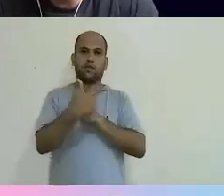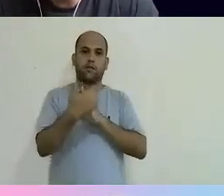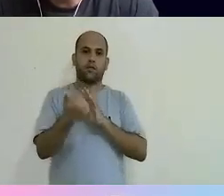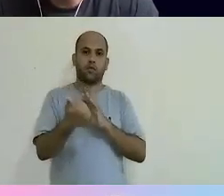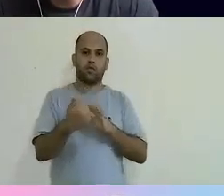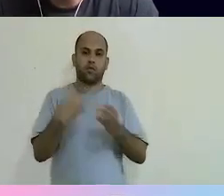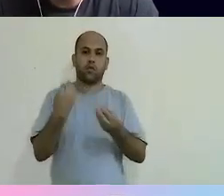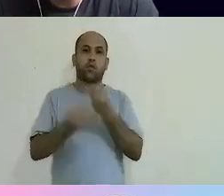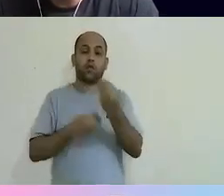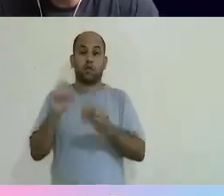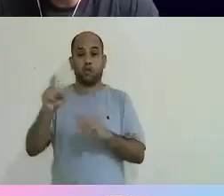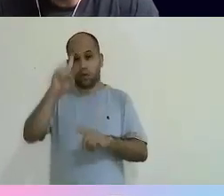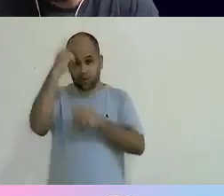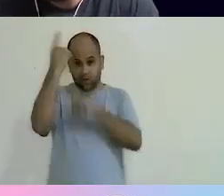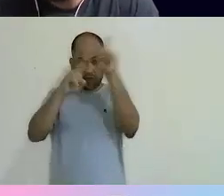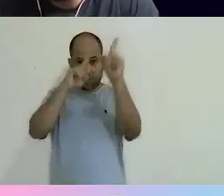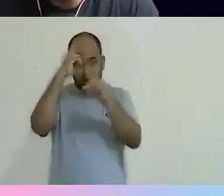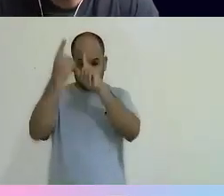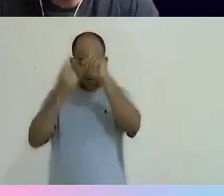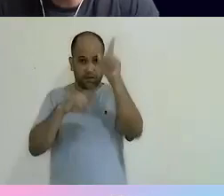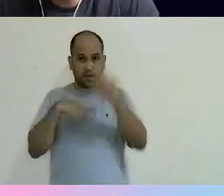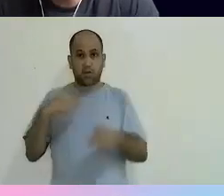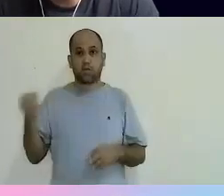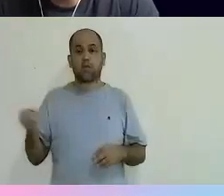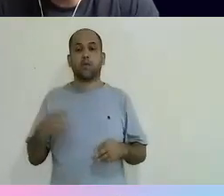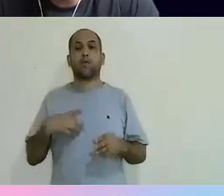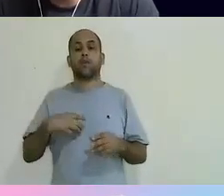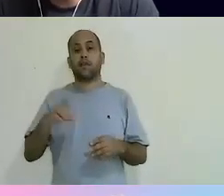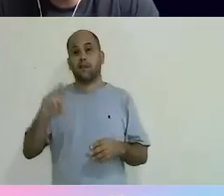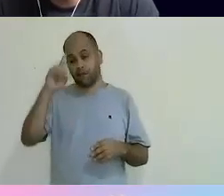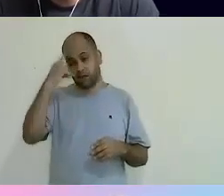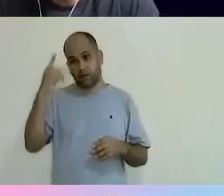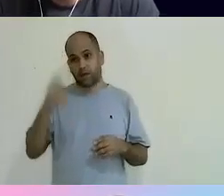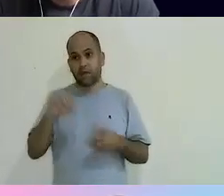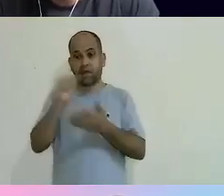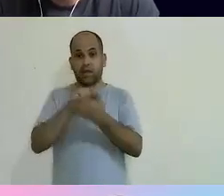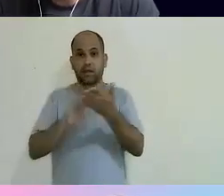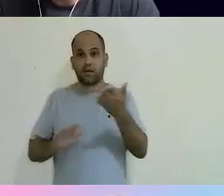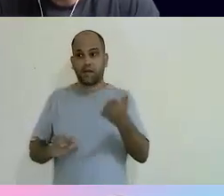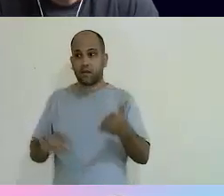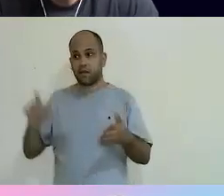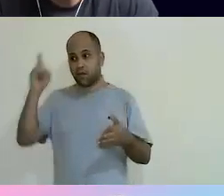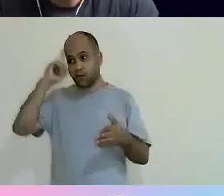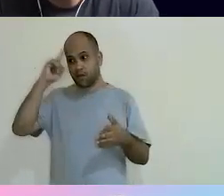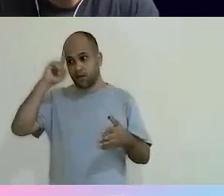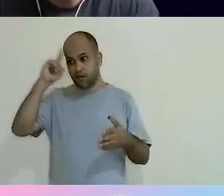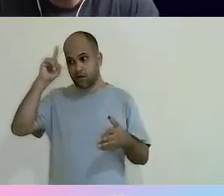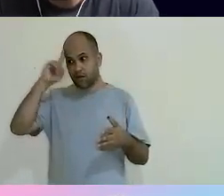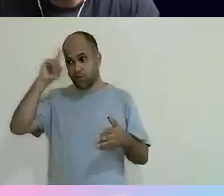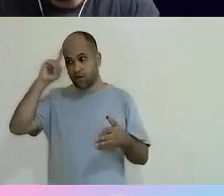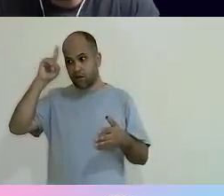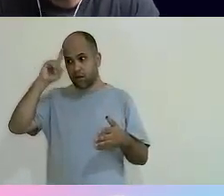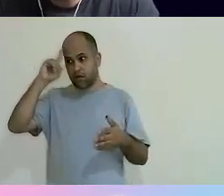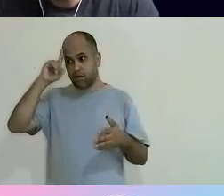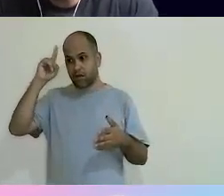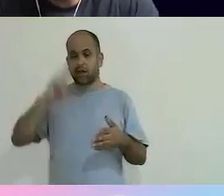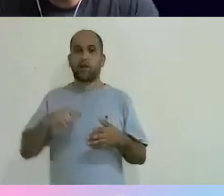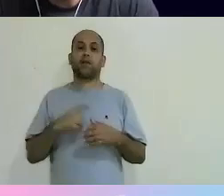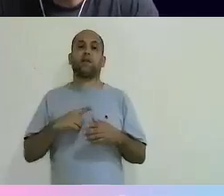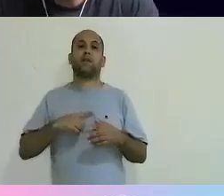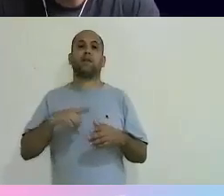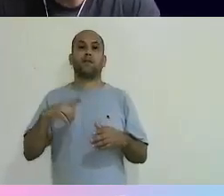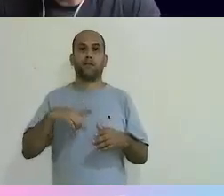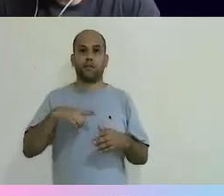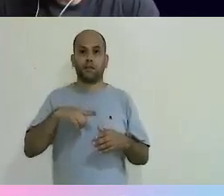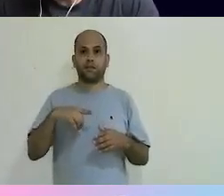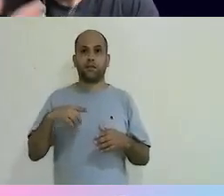ele é criativo, como que ele inova nas atividades diárias dele, considerando as limitações que ele tem, considerando o tempo,